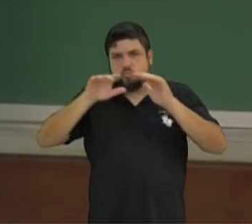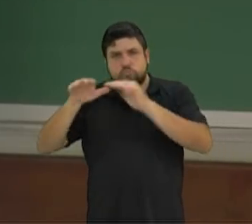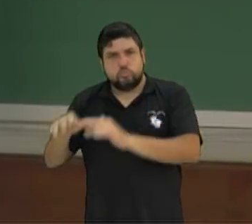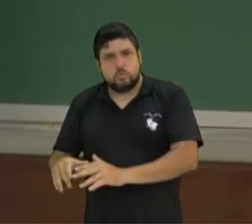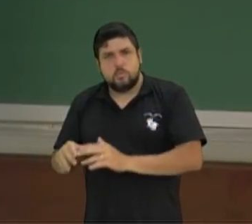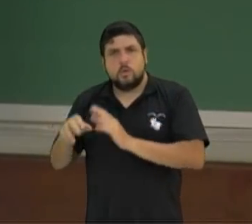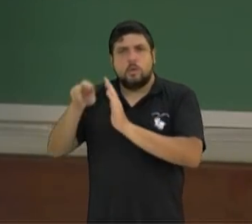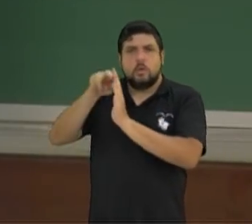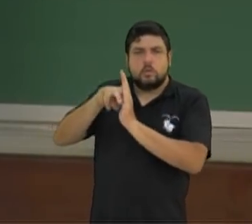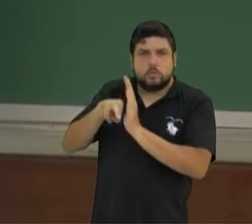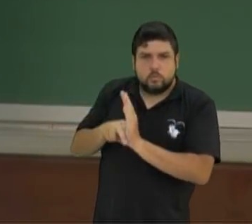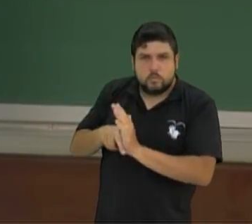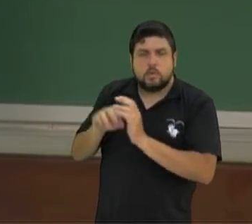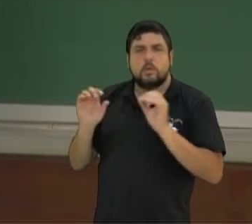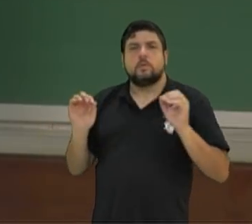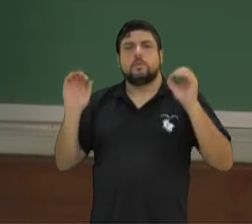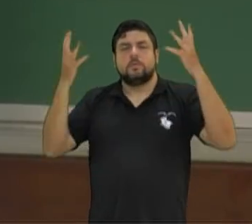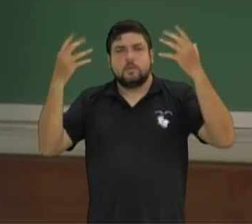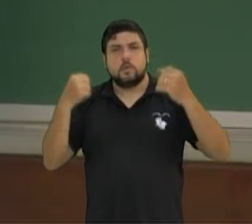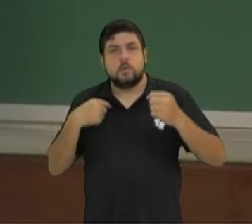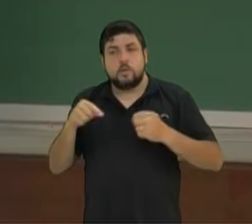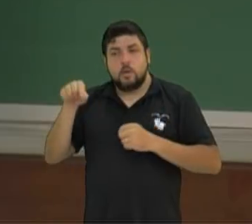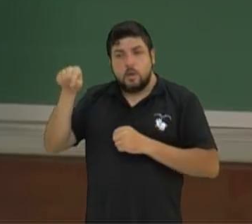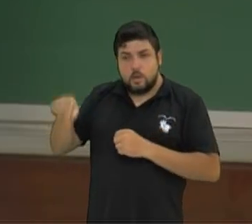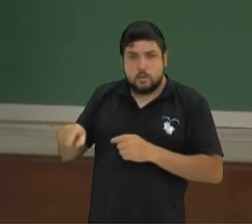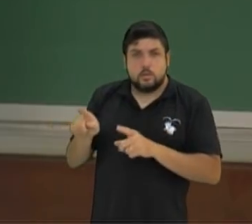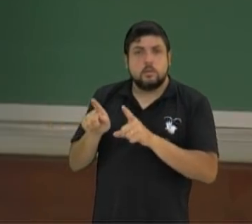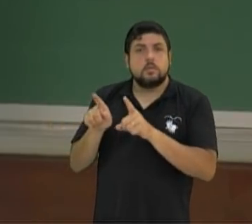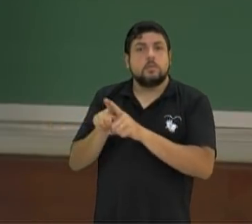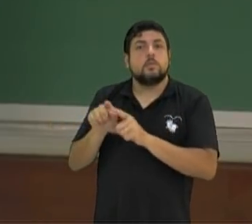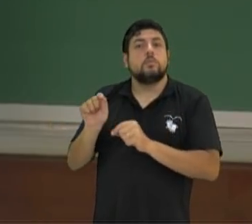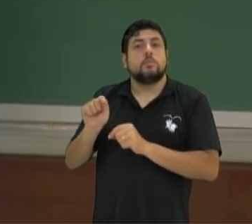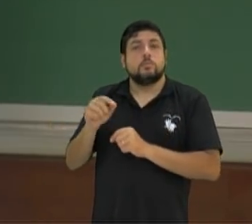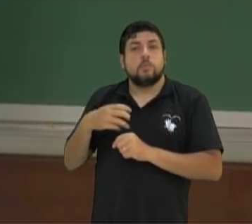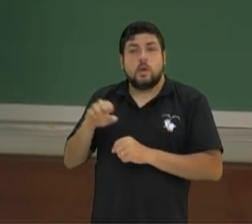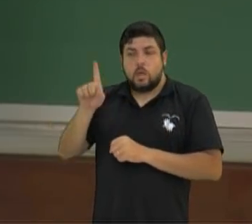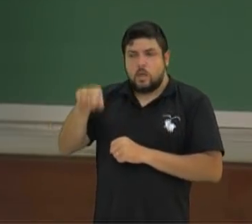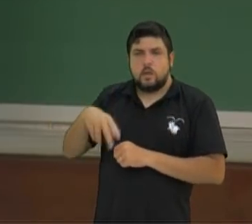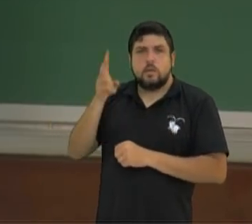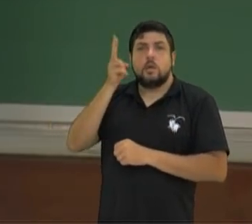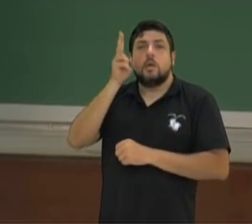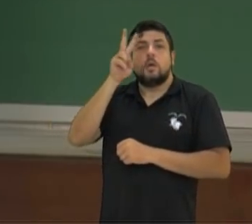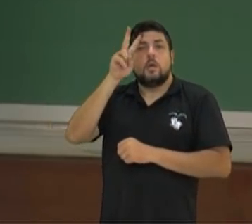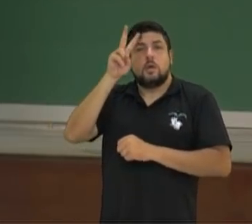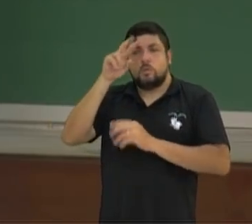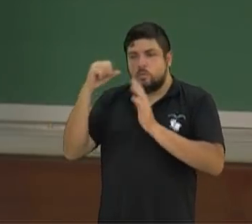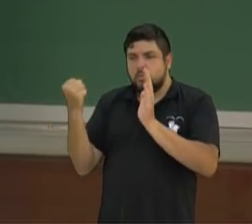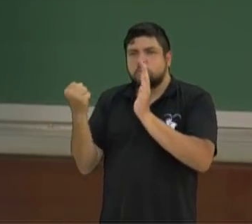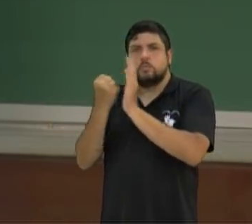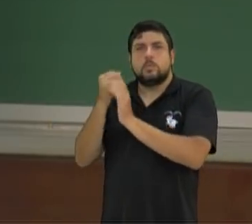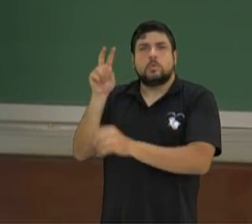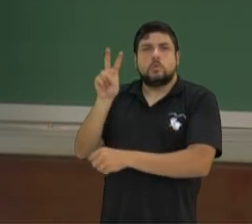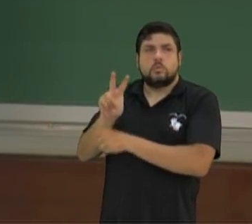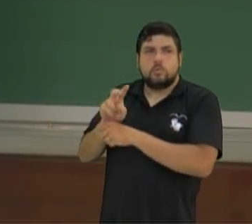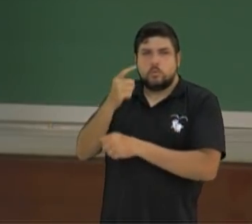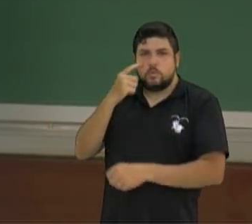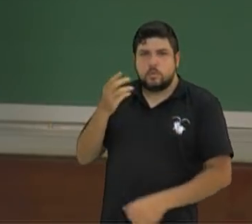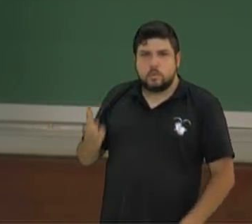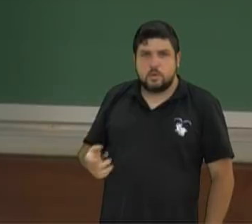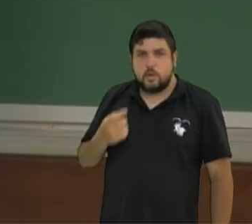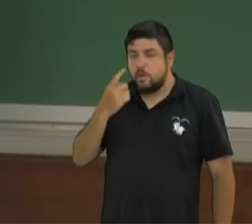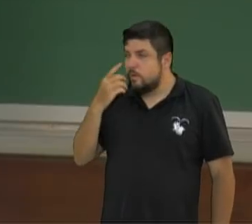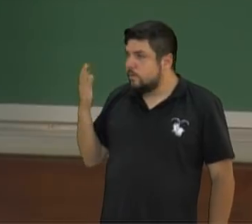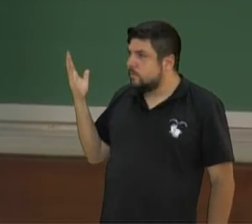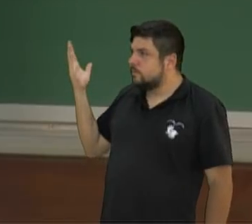seus rituais, suas festas, também são patrimônio histórico da humanidade, que tem a fotinho de alguns